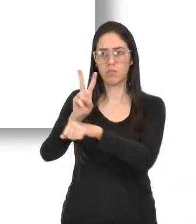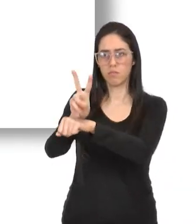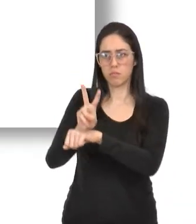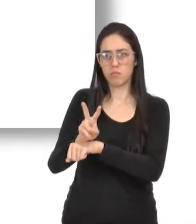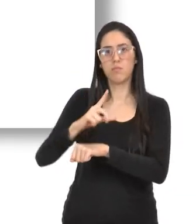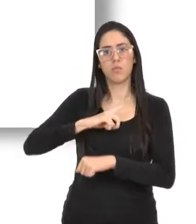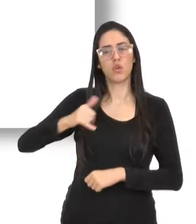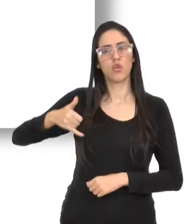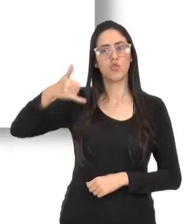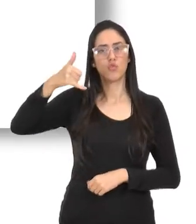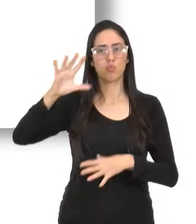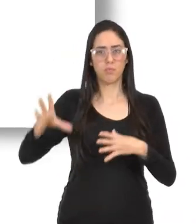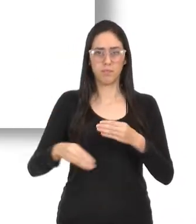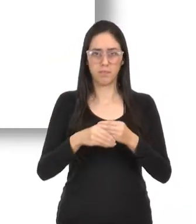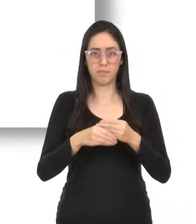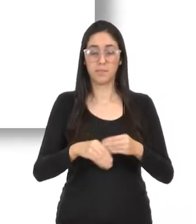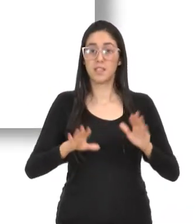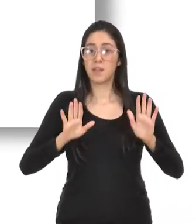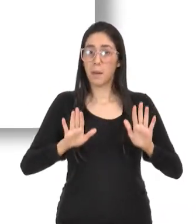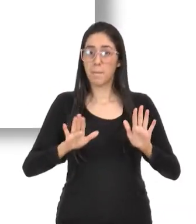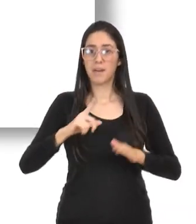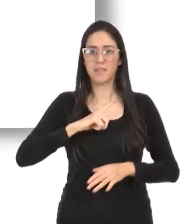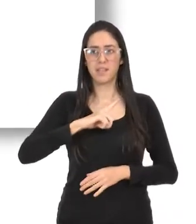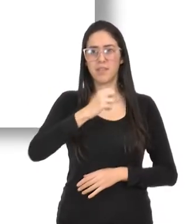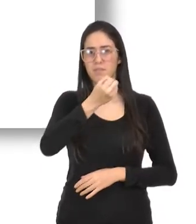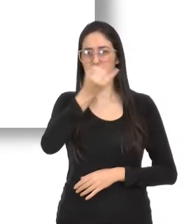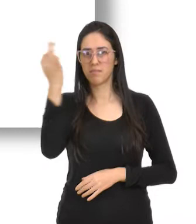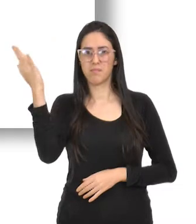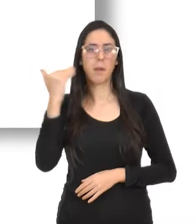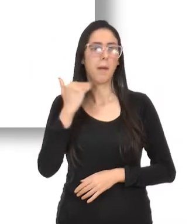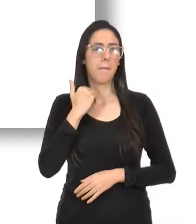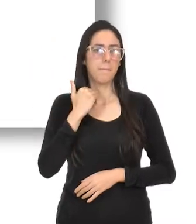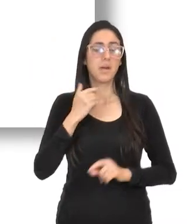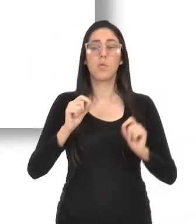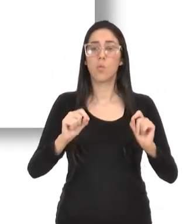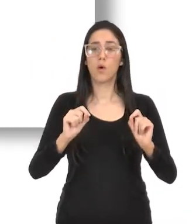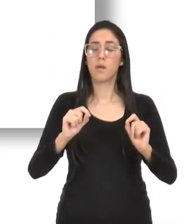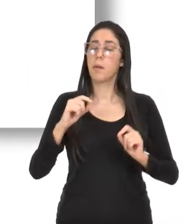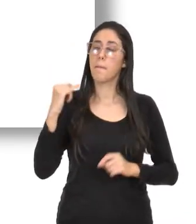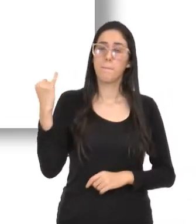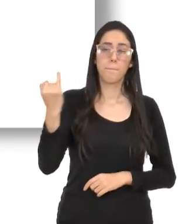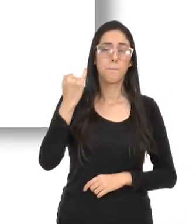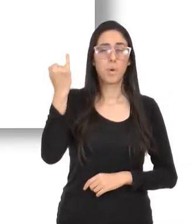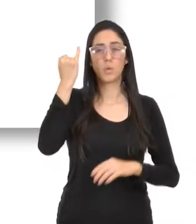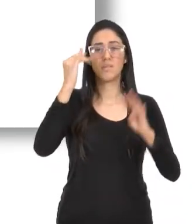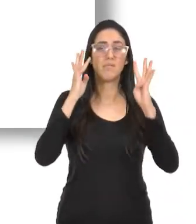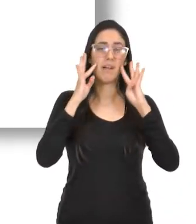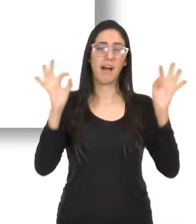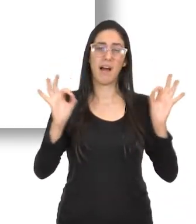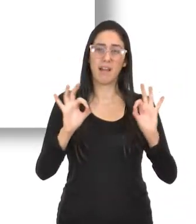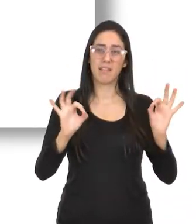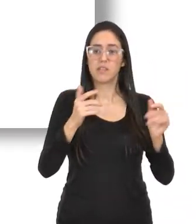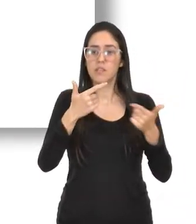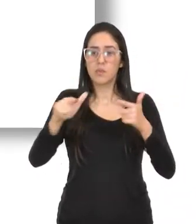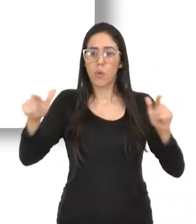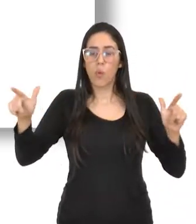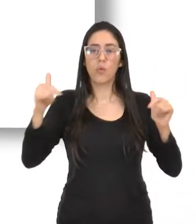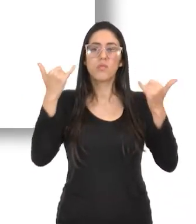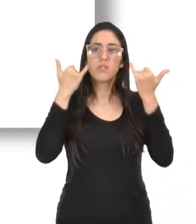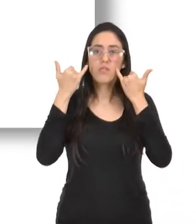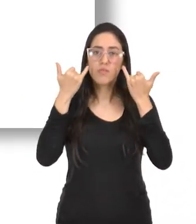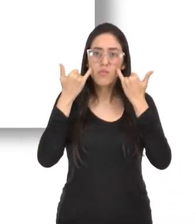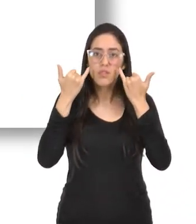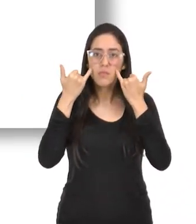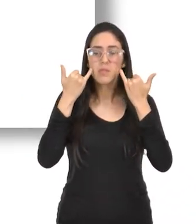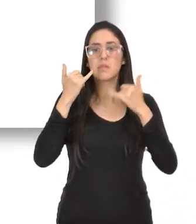aparece nas propagandas. Porém, em se tratando de instituições financeiras, é muito importante que você se atente para outras